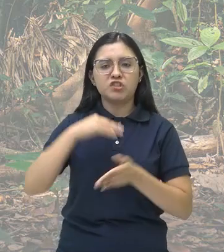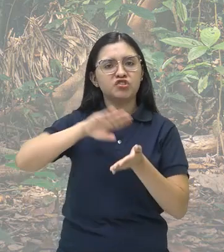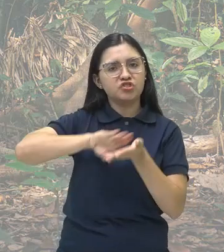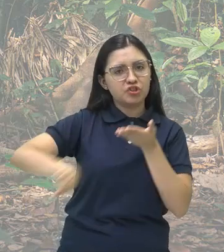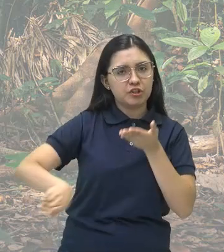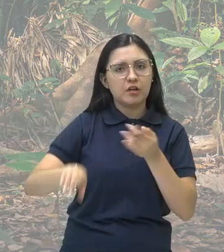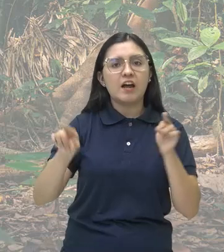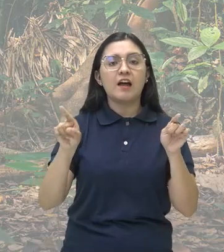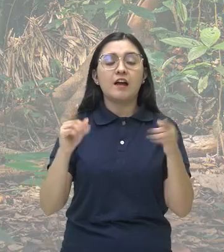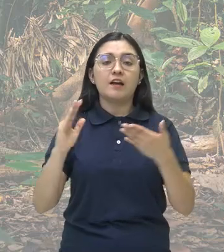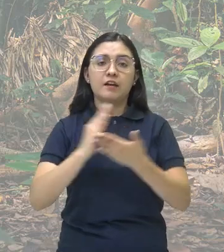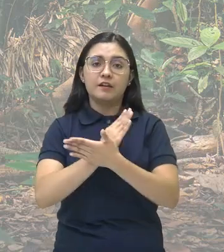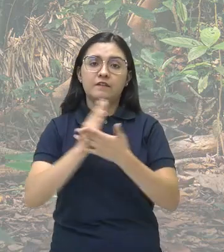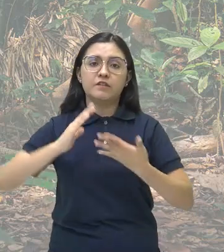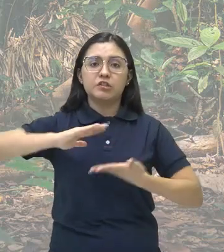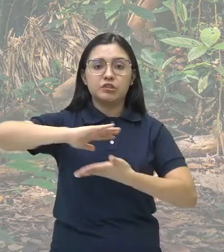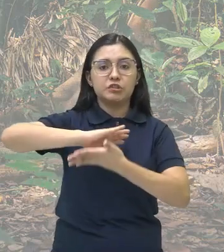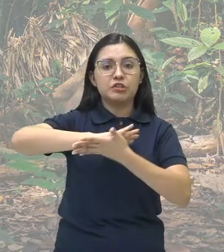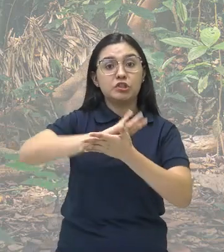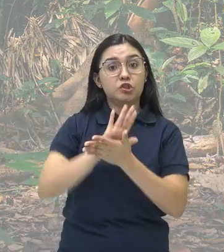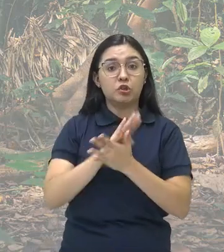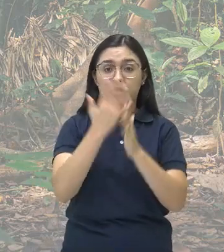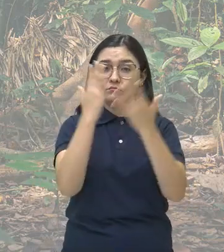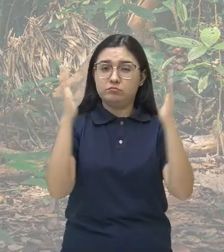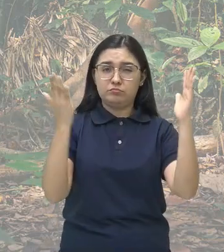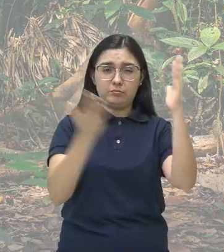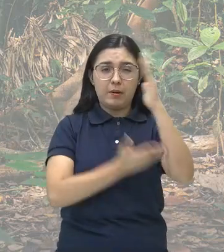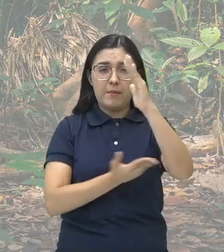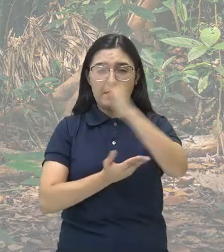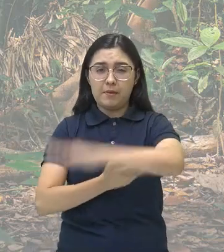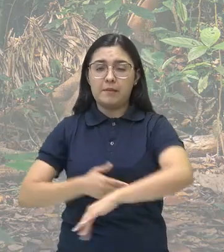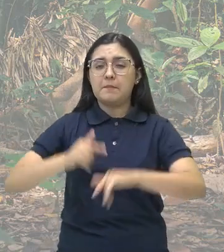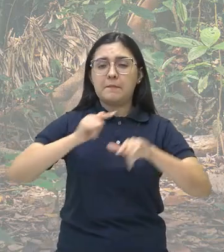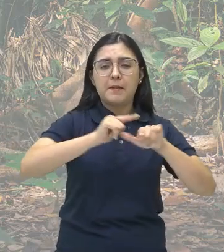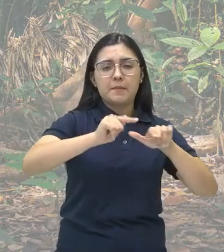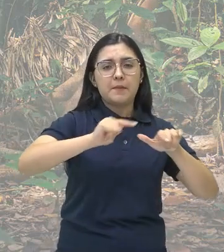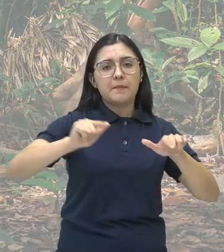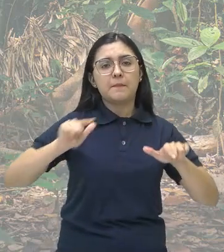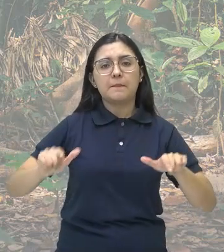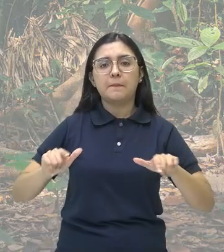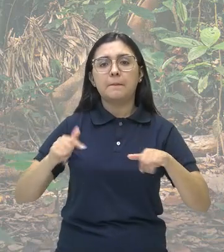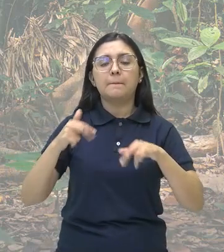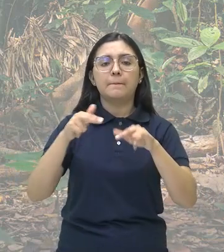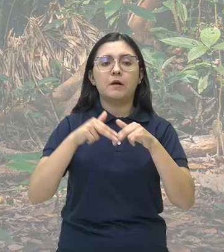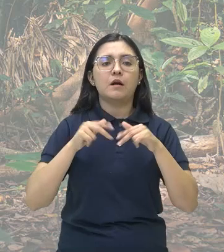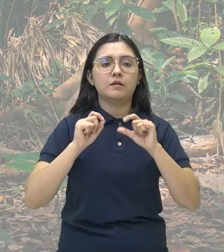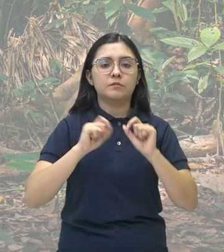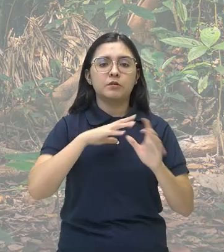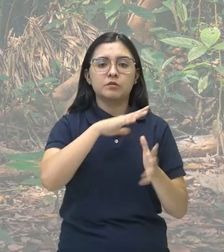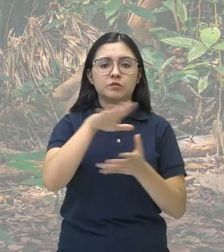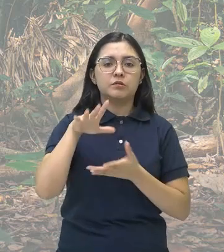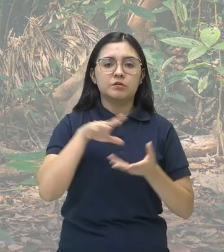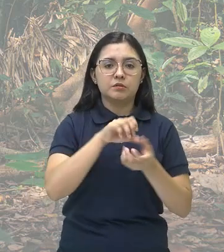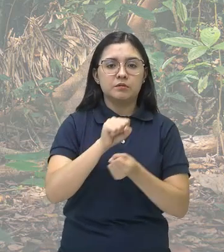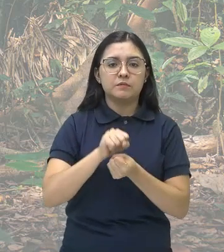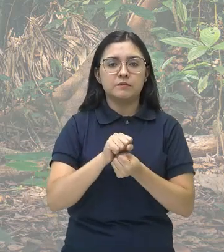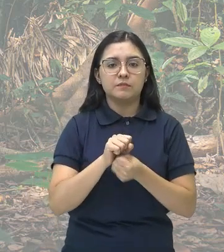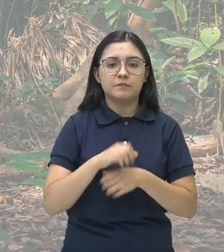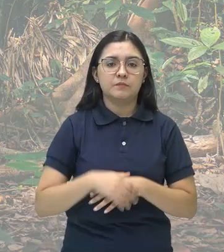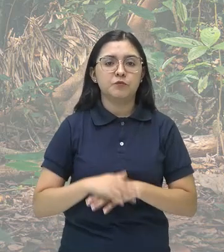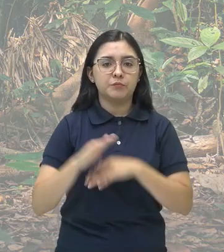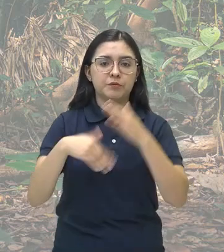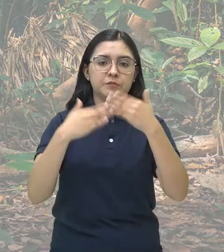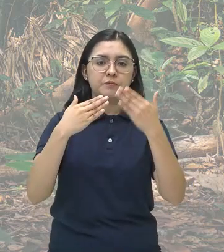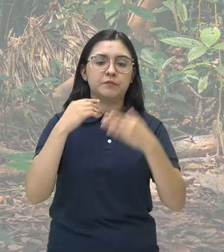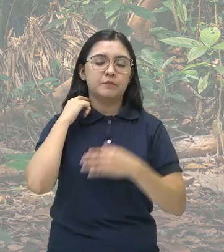acaba destruindo tudo isso daqui, né, em nome de uma sustentabilidade, de um